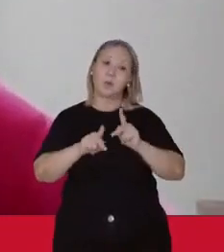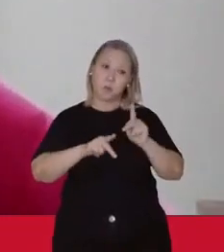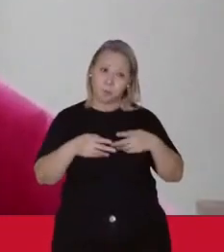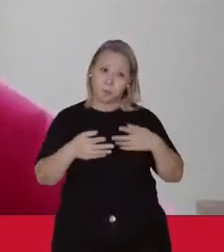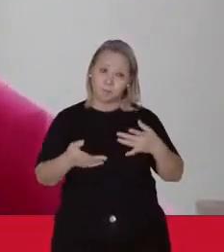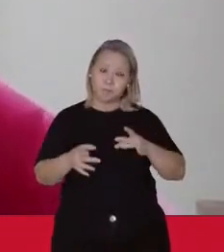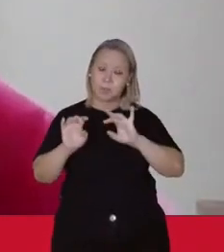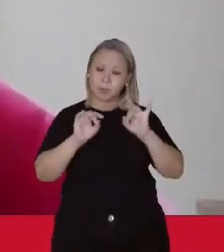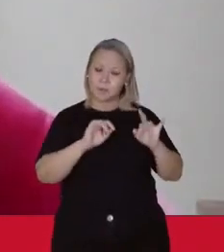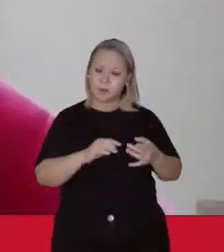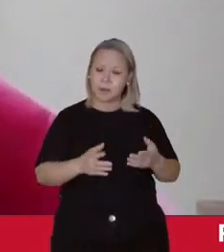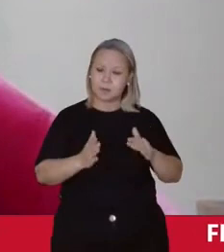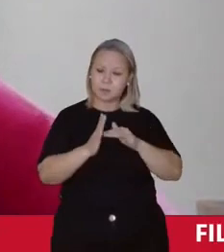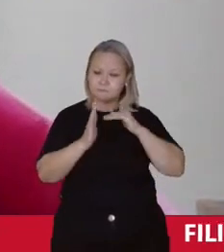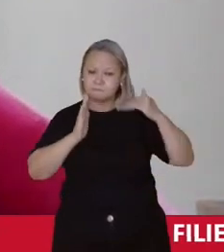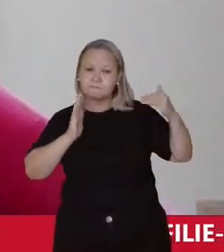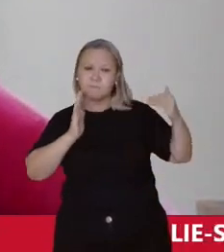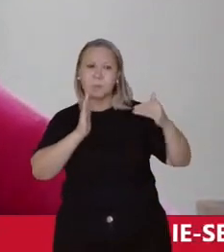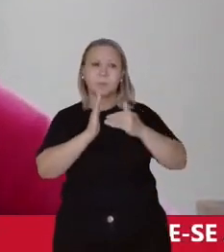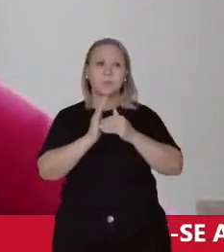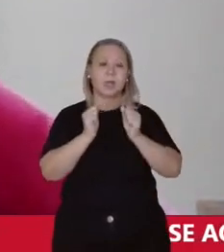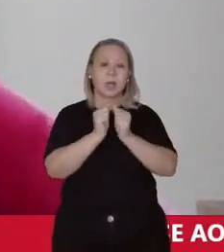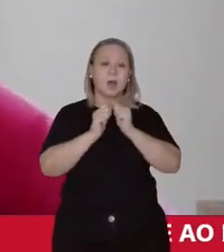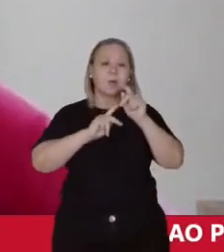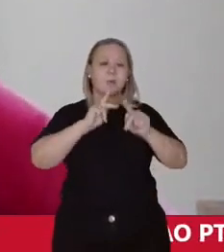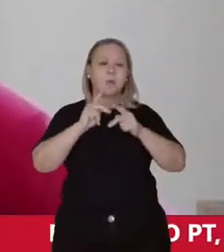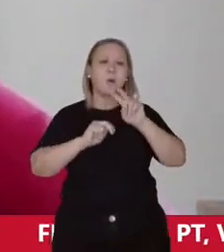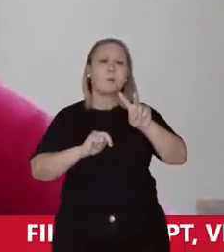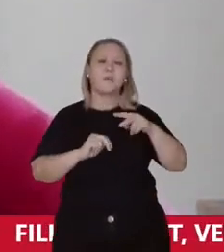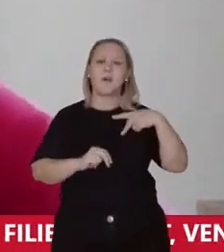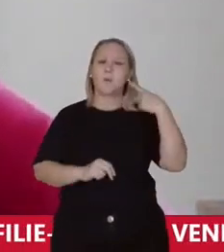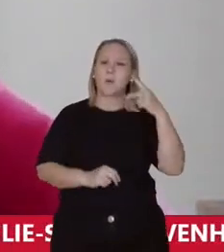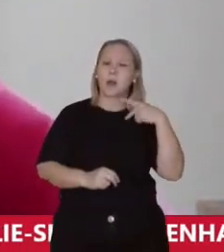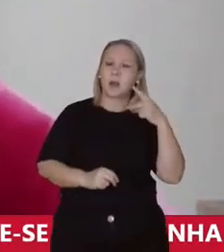cada vez mais completa de povo, que queria ver o parlamento,